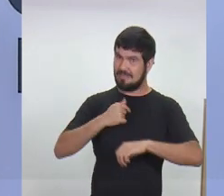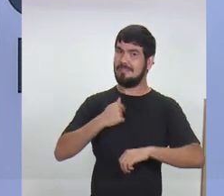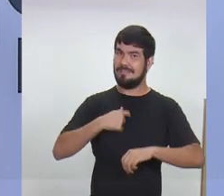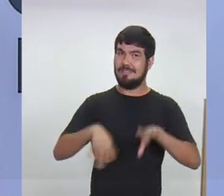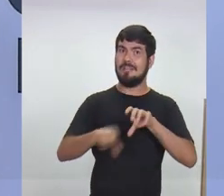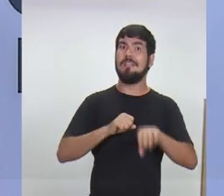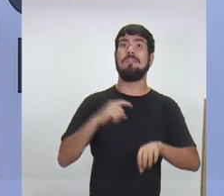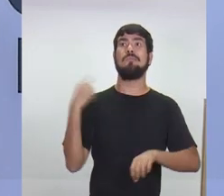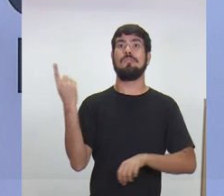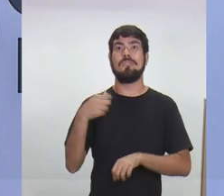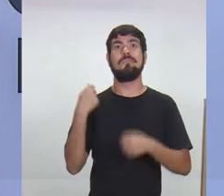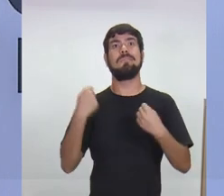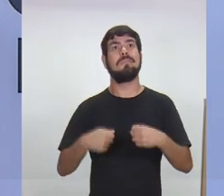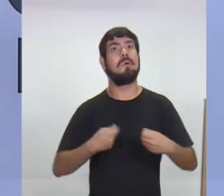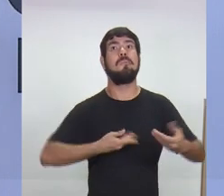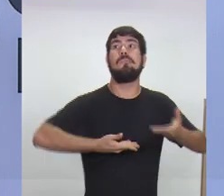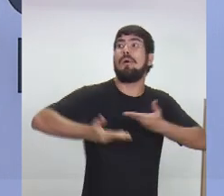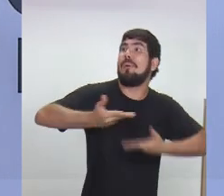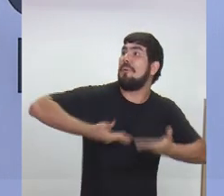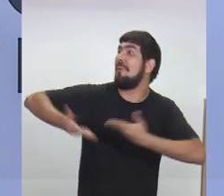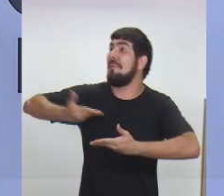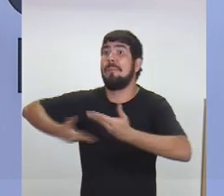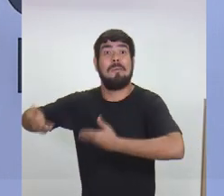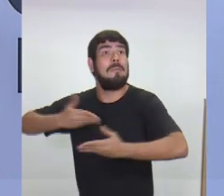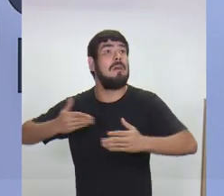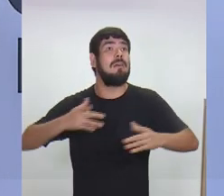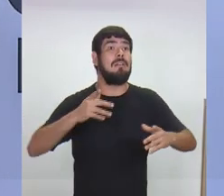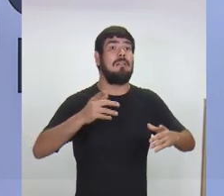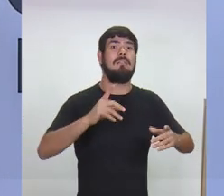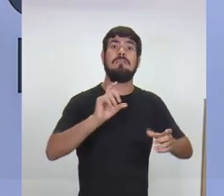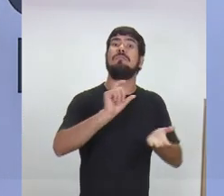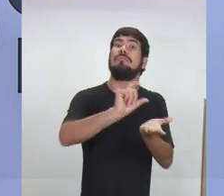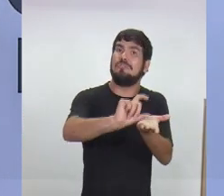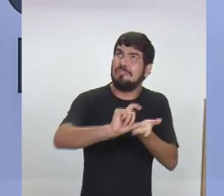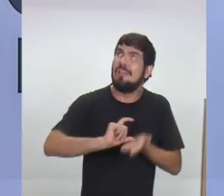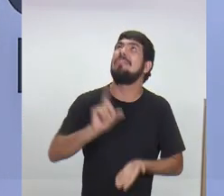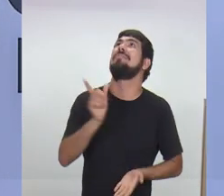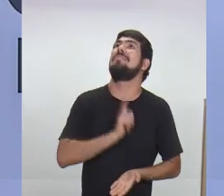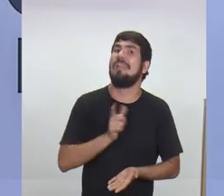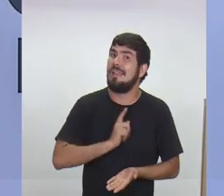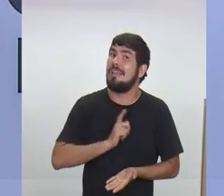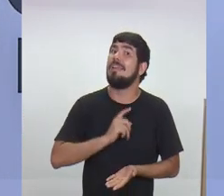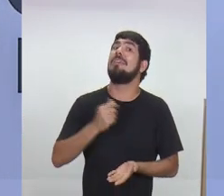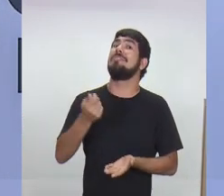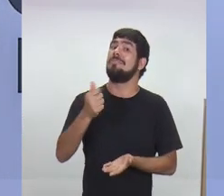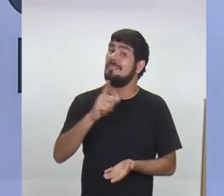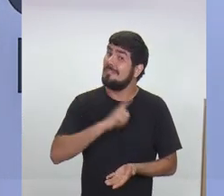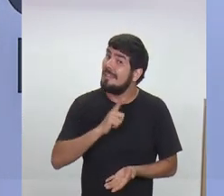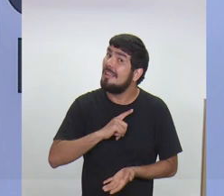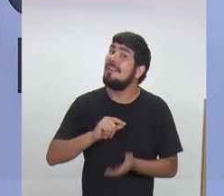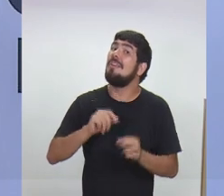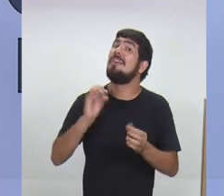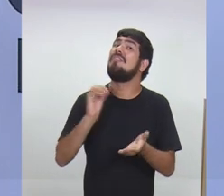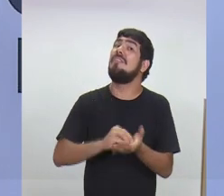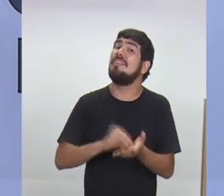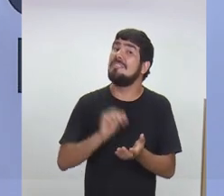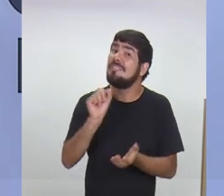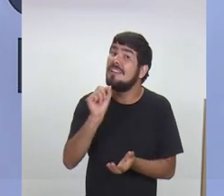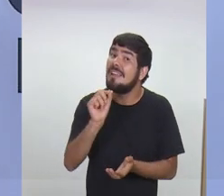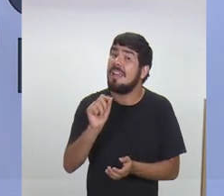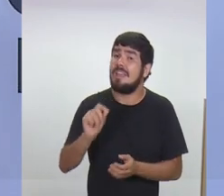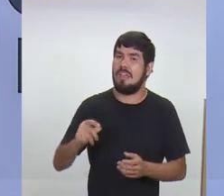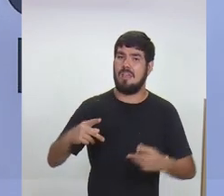realmente é política pública acontecendo recurso tem o orçamento tem o que está faltando é gestão e na nossa gestão nós vamos